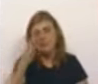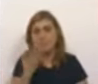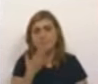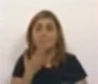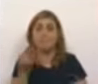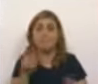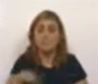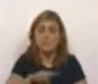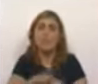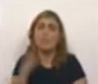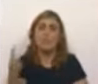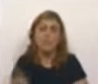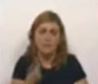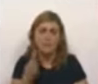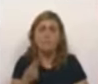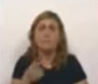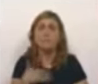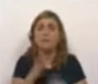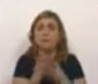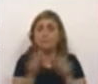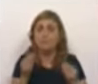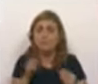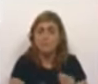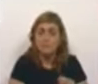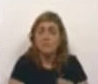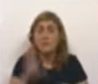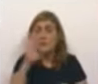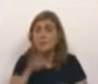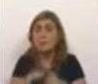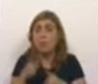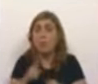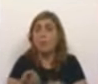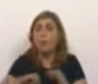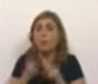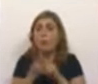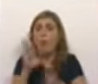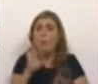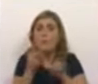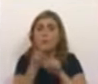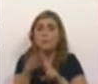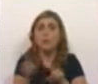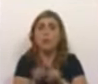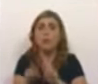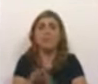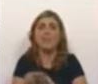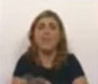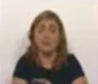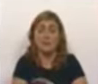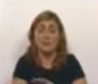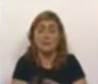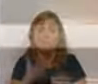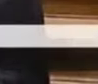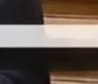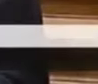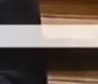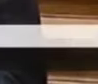sabemos que demorarão tanto mais a ultrapassar quanto mais demorar a ruptura com as opções dessa política de direita. A recusa em romper